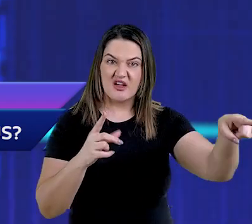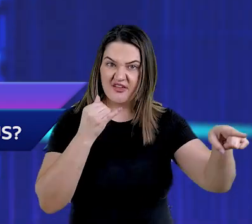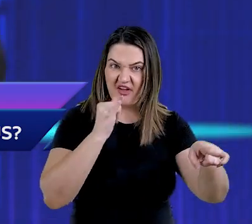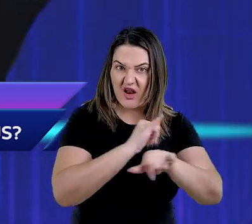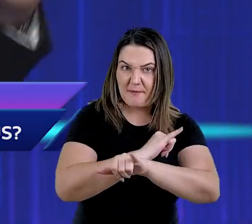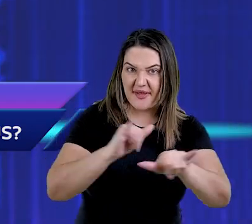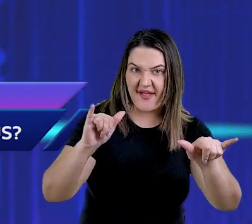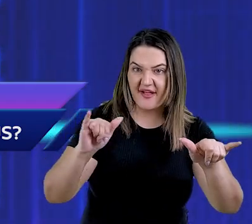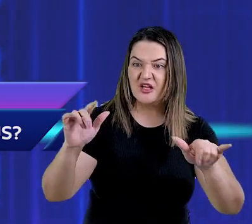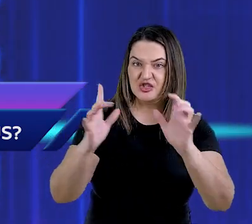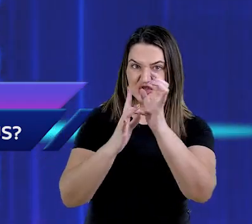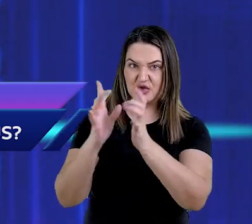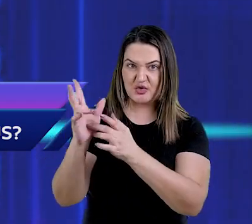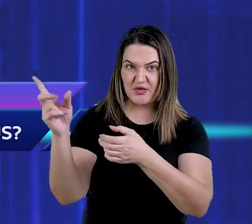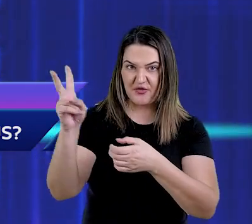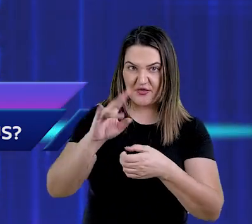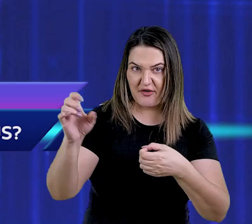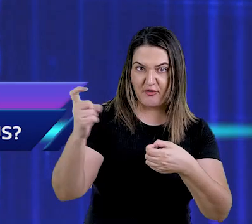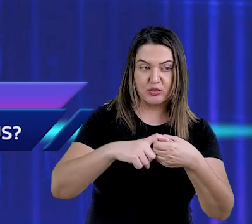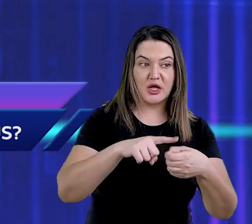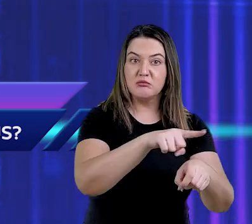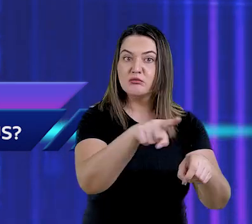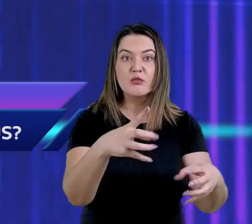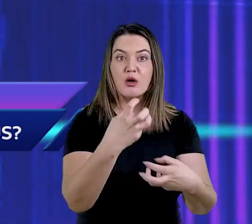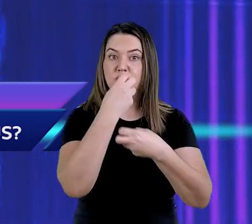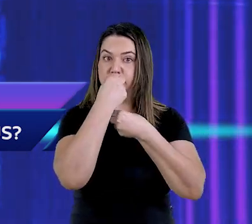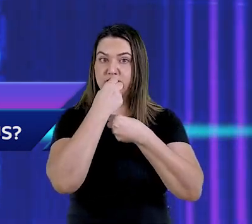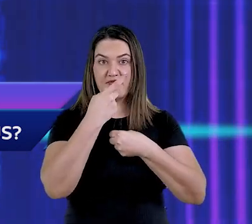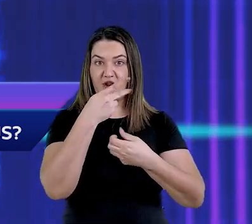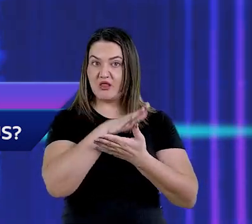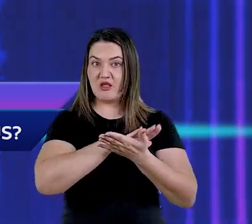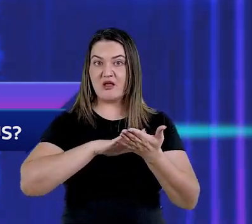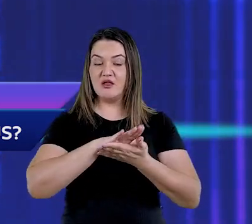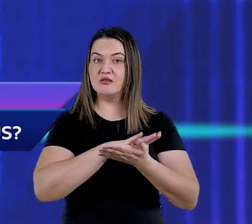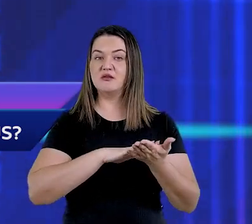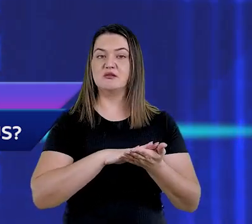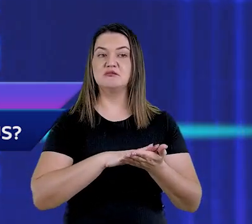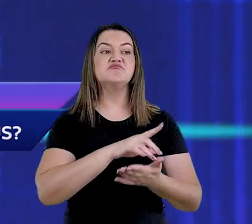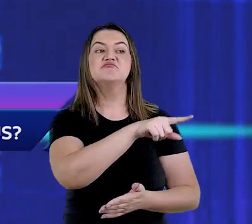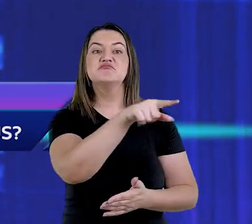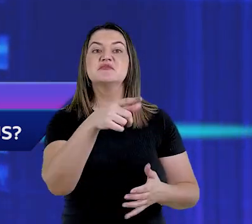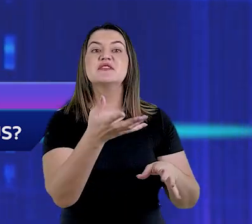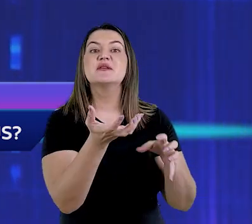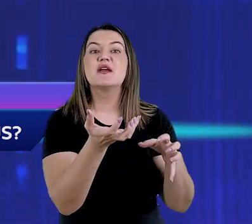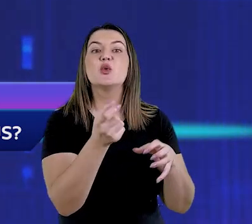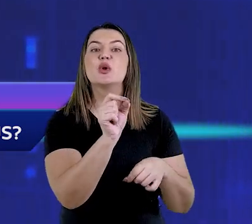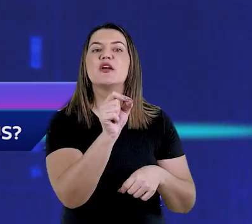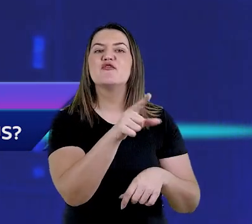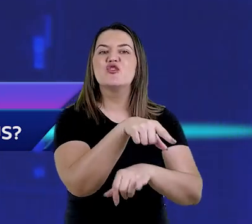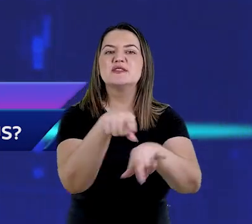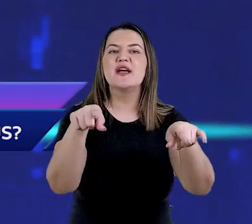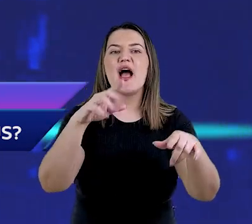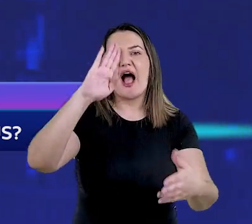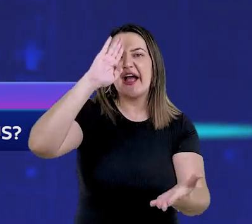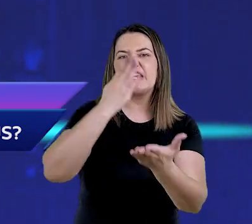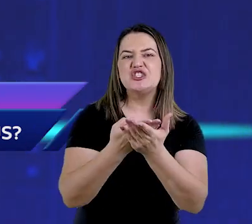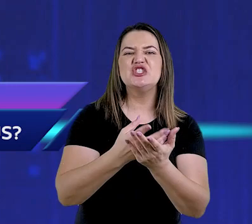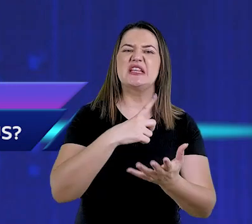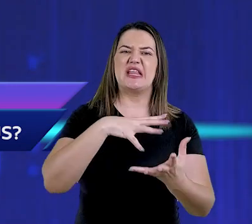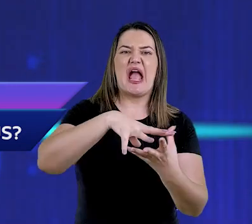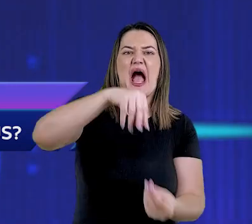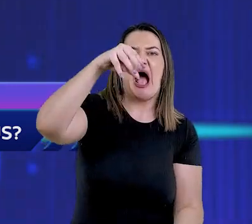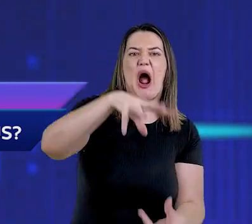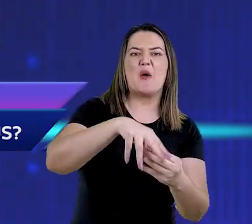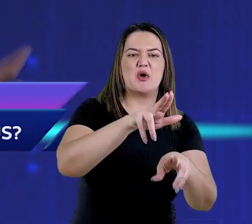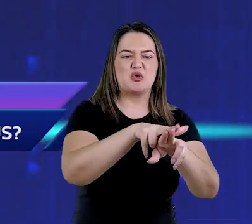continue vivendo do jeito que está vivendo, como se nada diferente fosse acontecer. Babilônia quer que você acredite na ideia do céu, inferno,